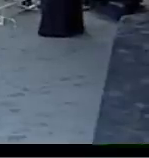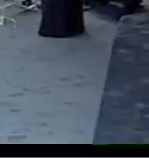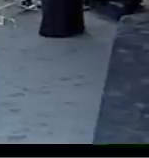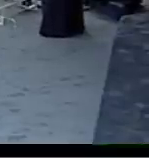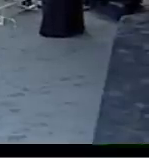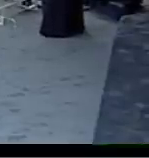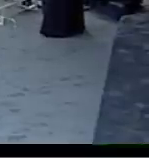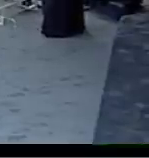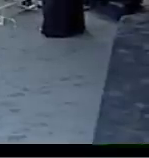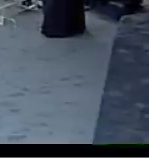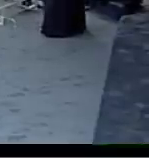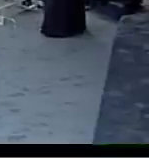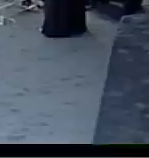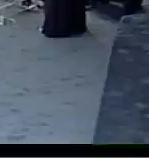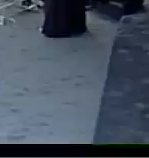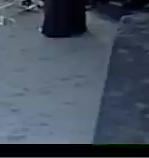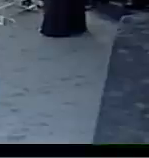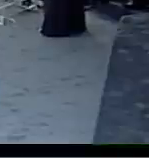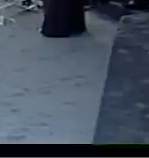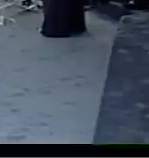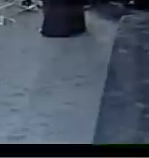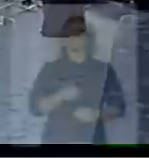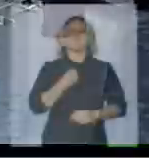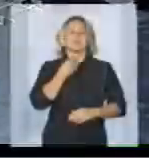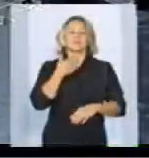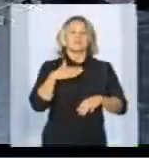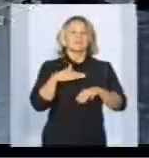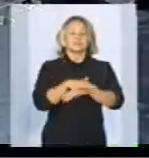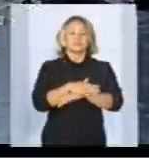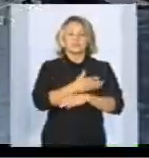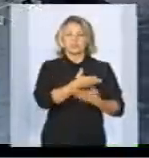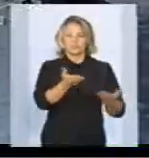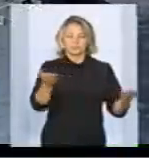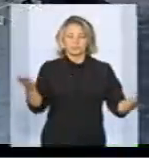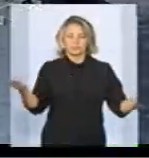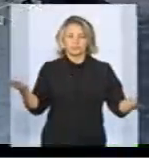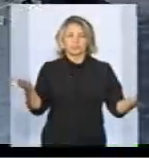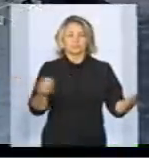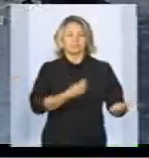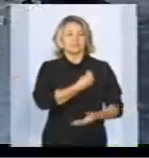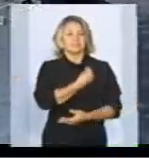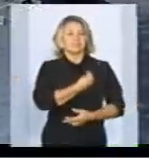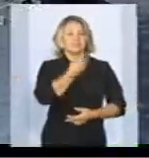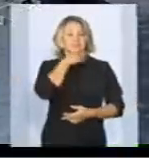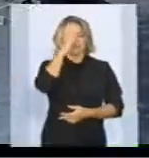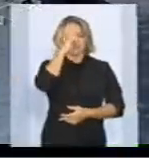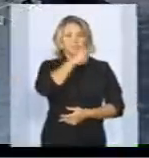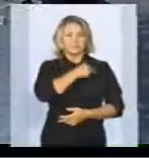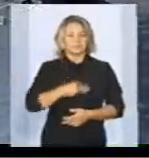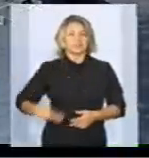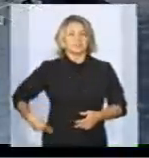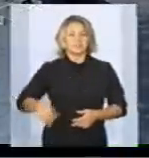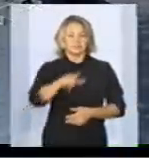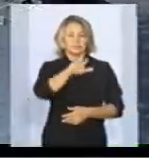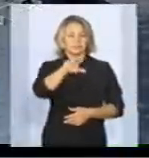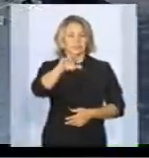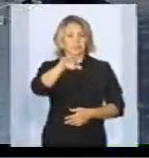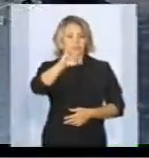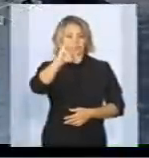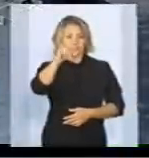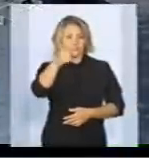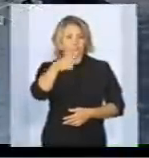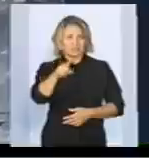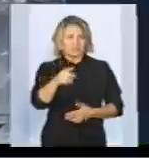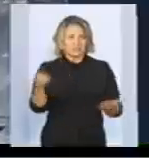aqui alô Boa noite senhoras senhores excelentíssimo Ministro Luiz fux eu gostaria de